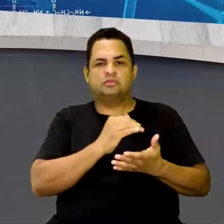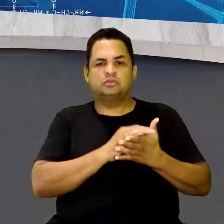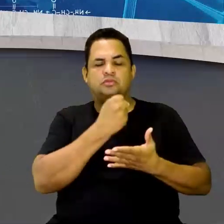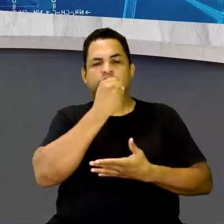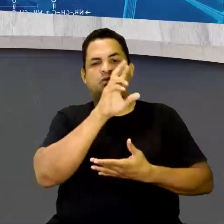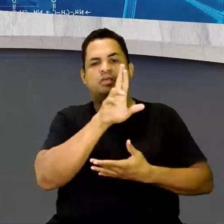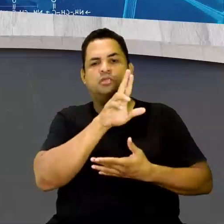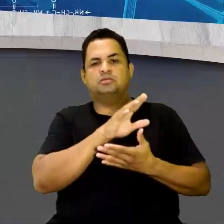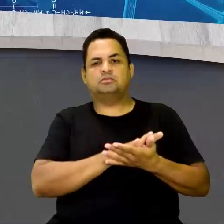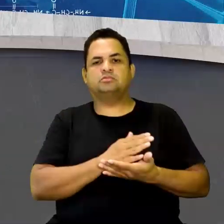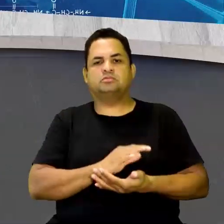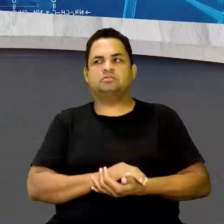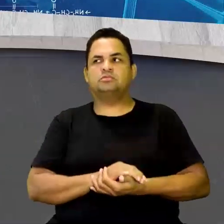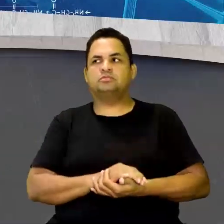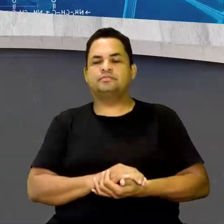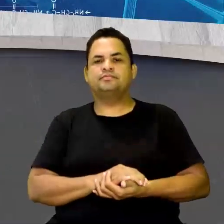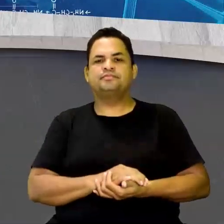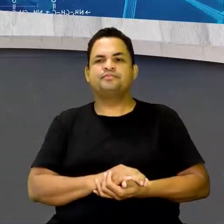atmosférico.